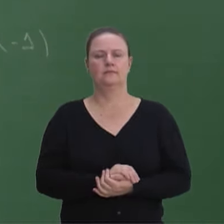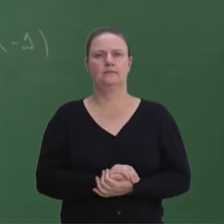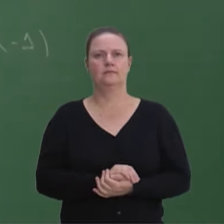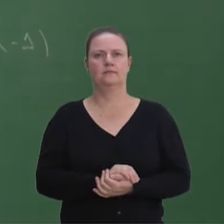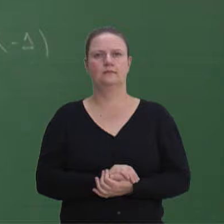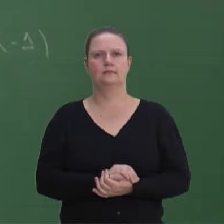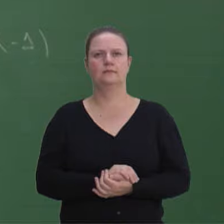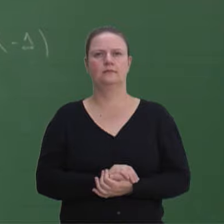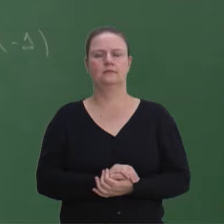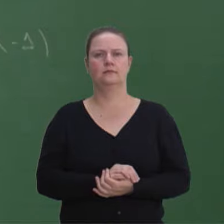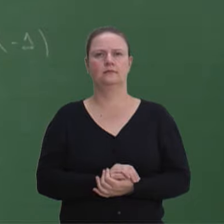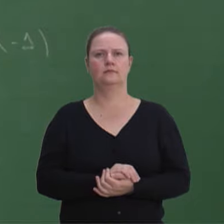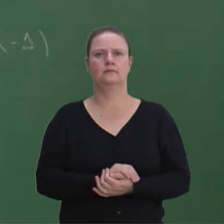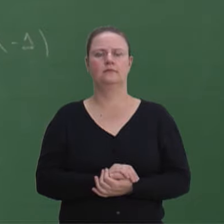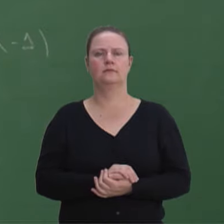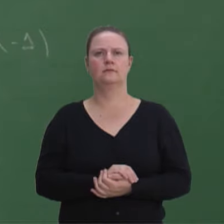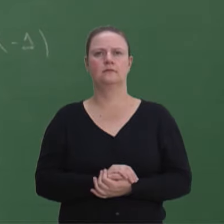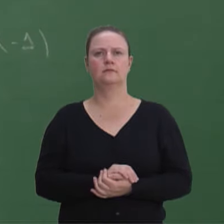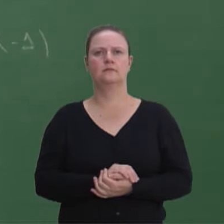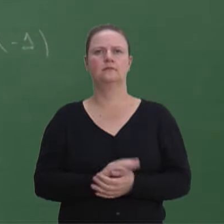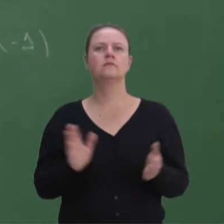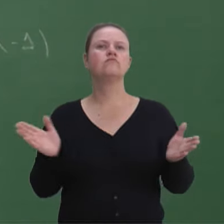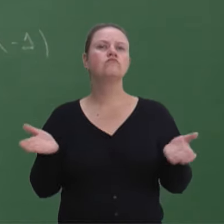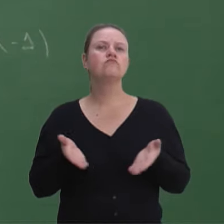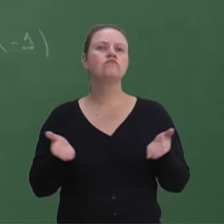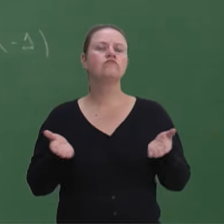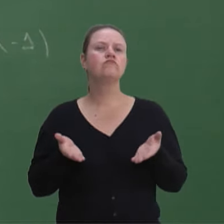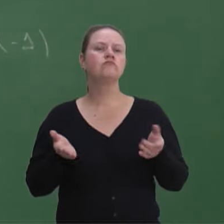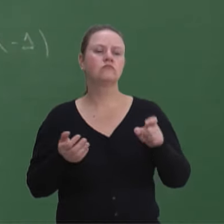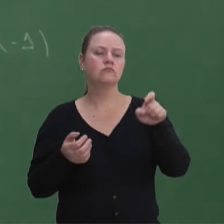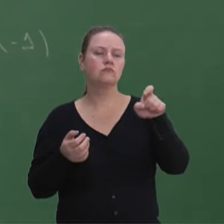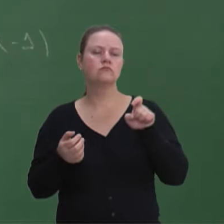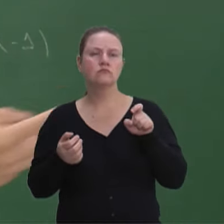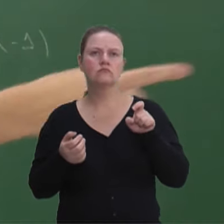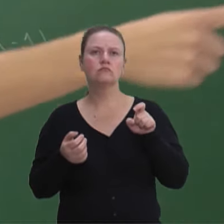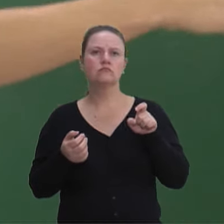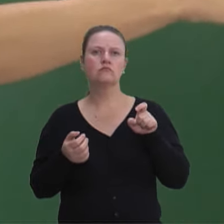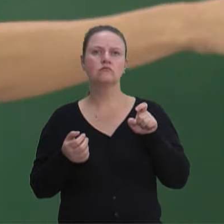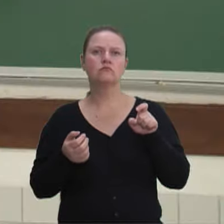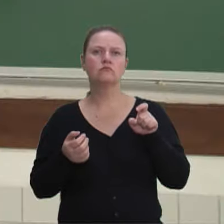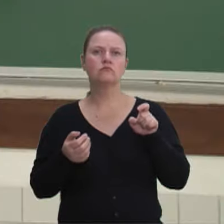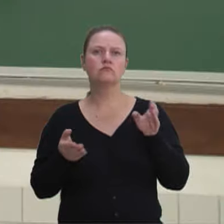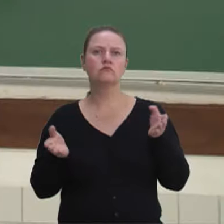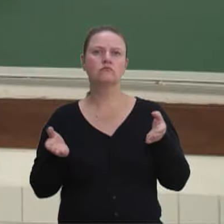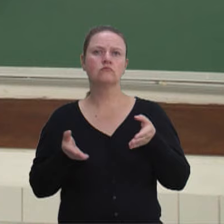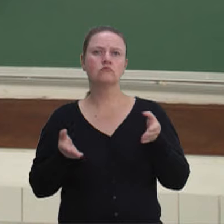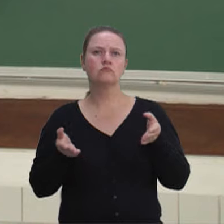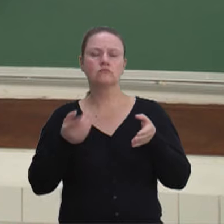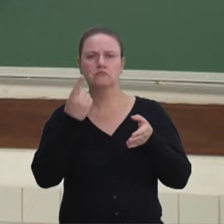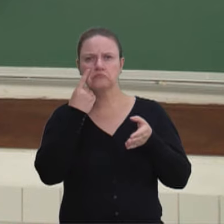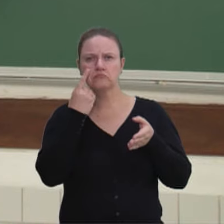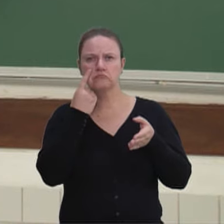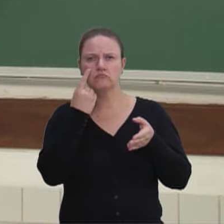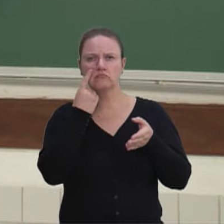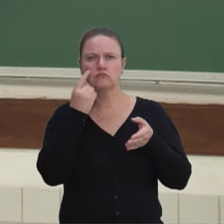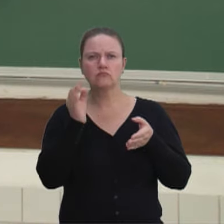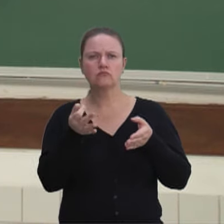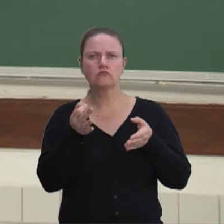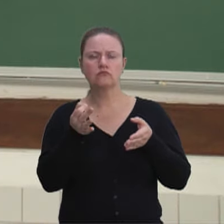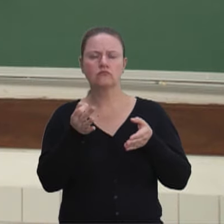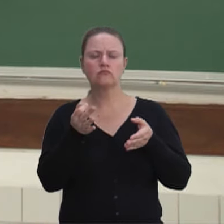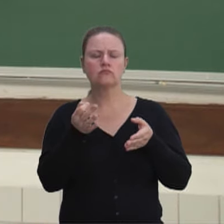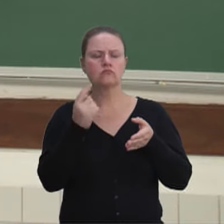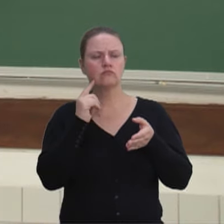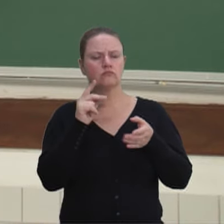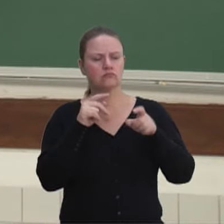Né? Então, vamos lá. Eu vou trazer o x aqui para frente, que aqui também eu posso ver que o x está